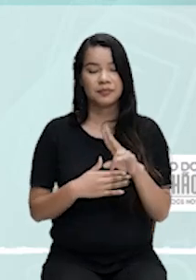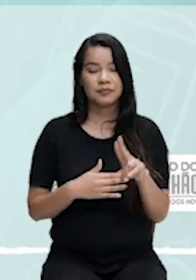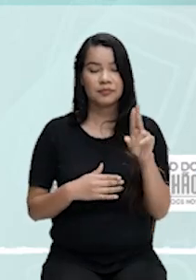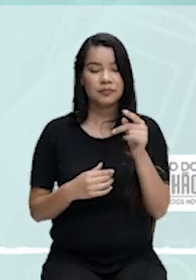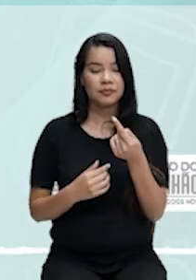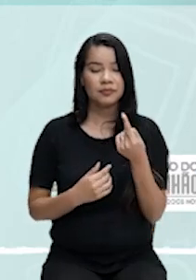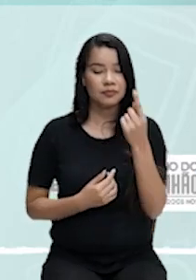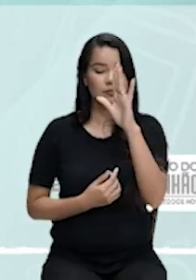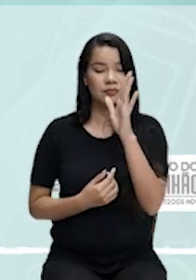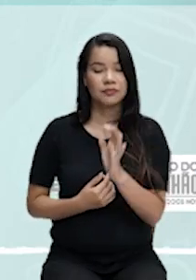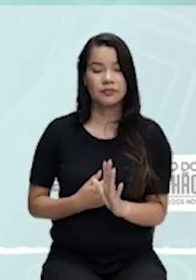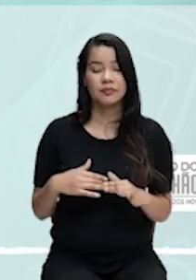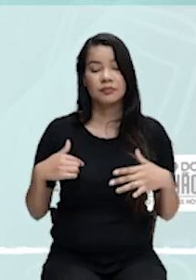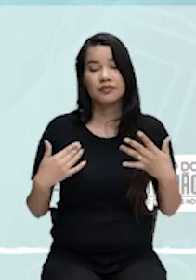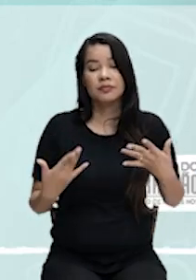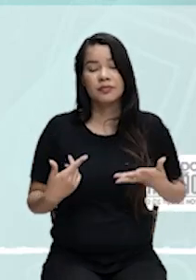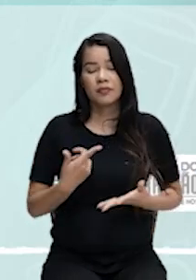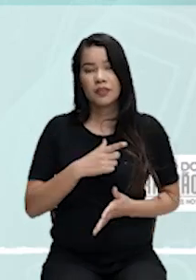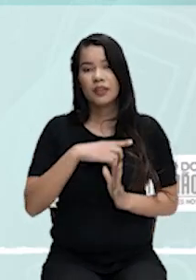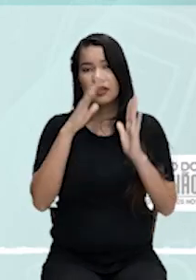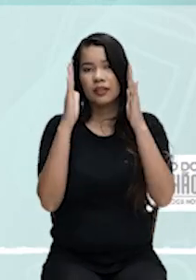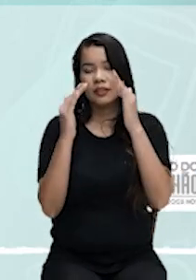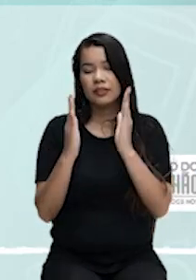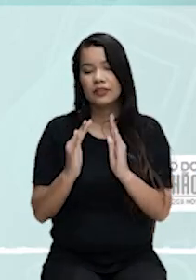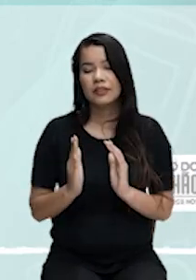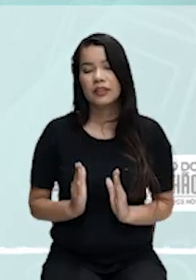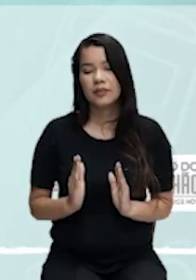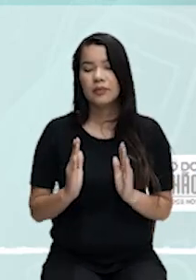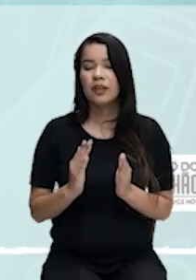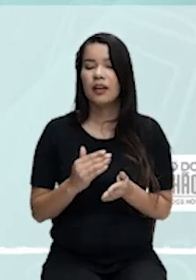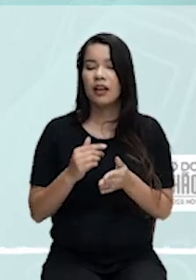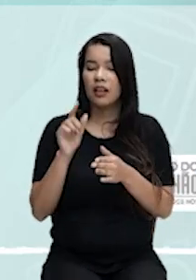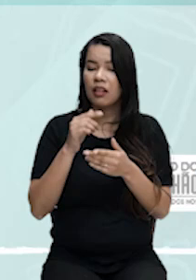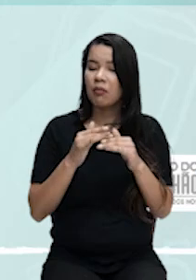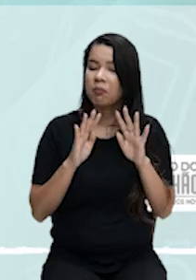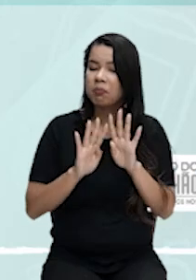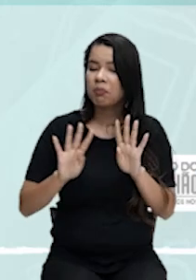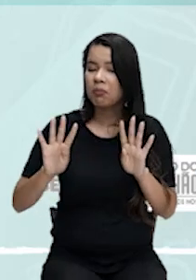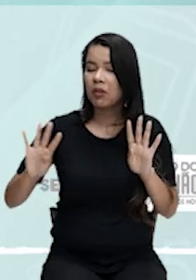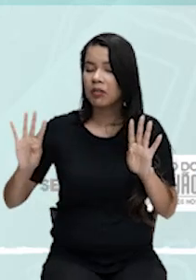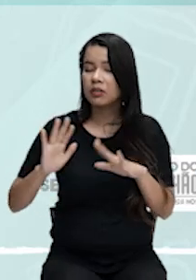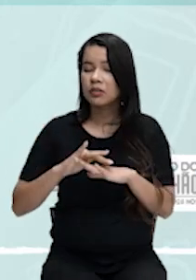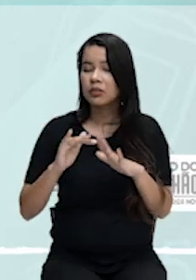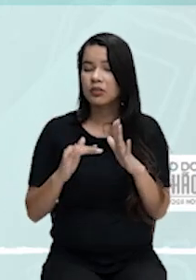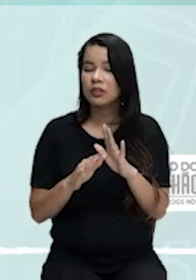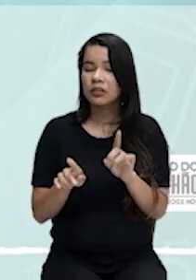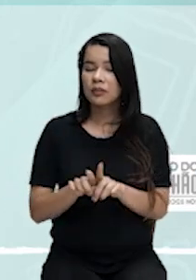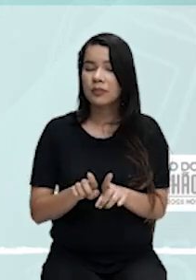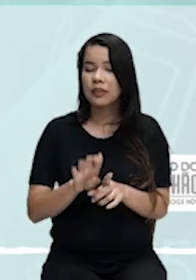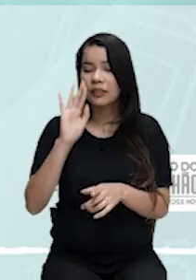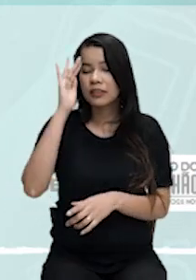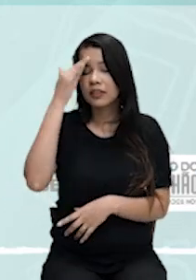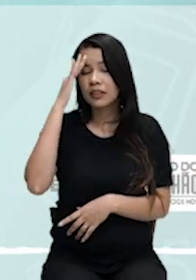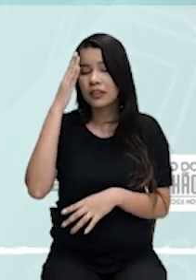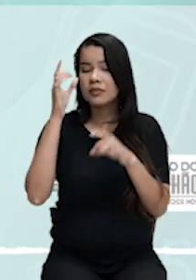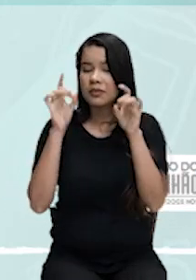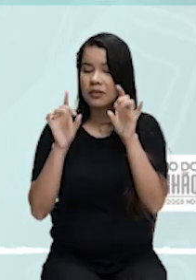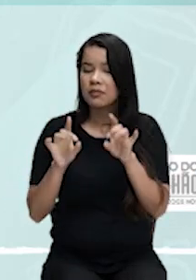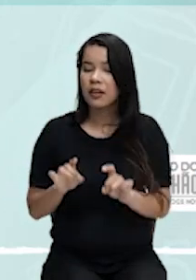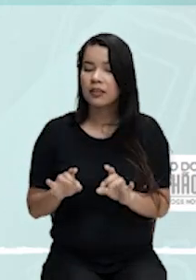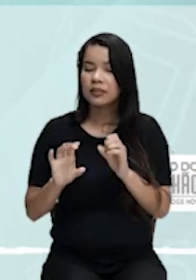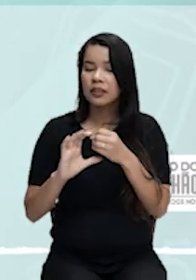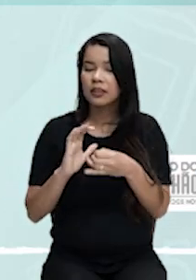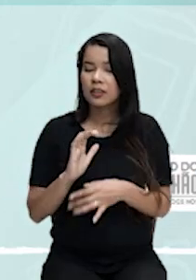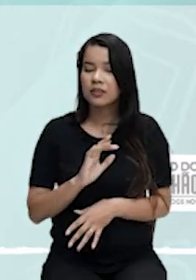analisar a seguir a lista completa e entender as características principais de cada um, assim como a linguagem empregada e